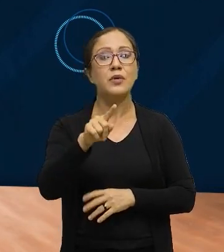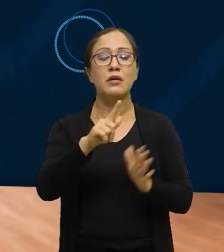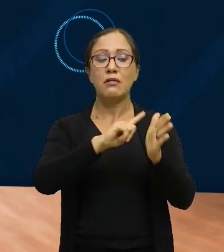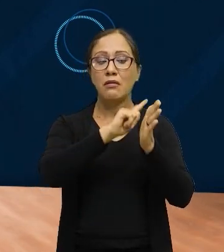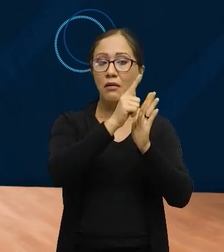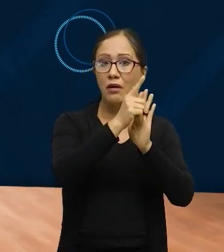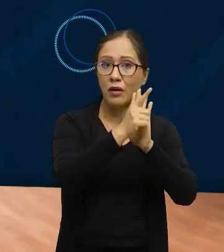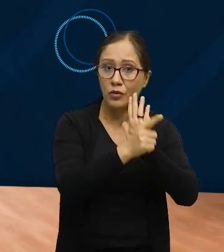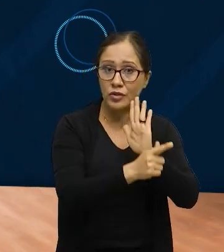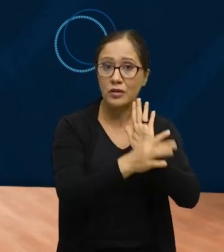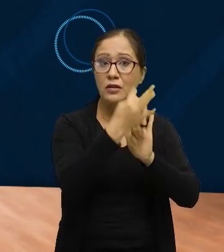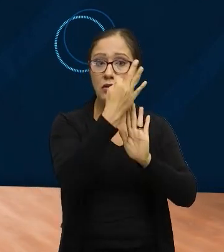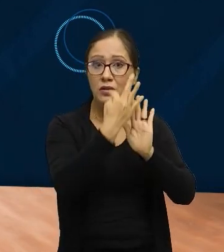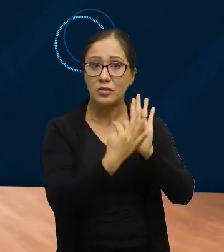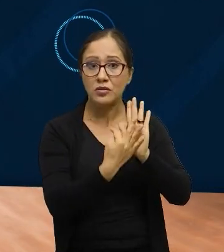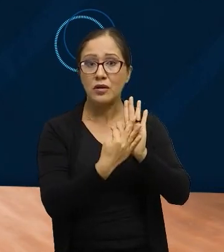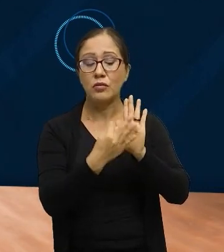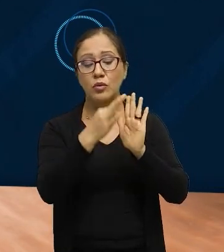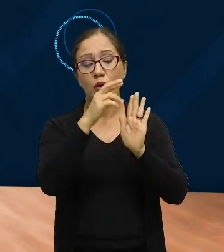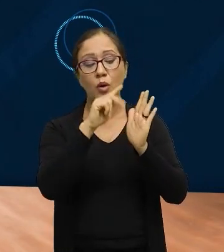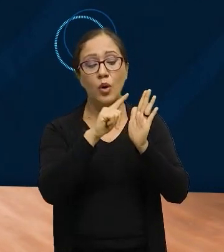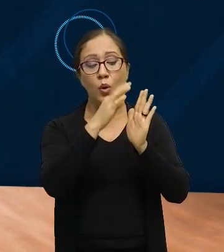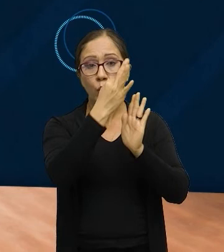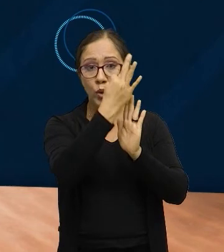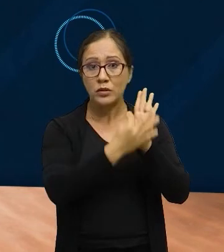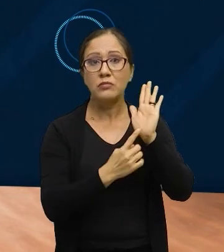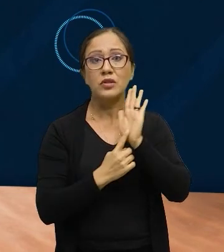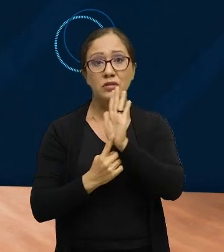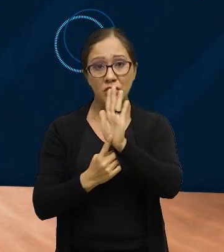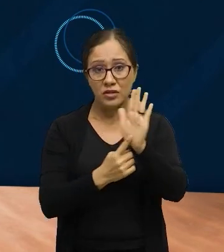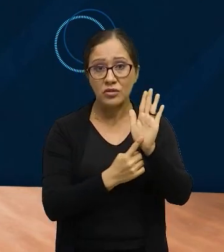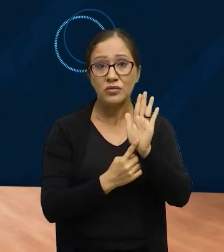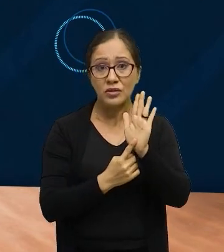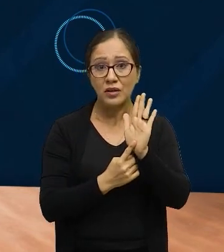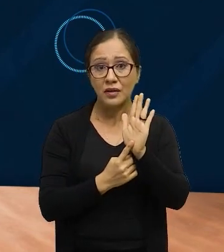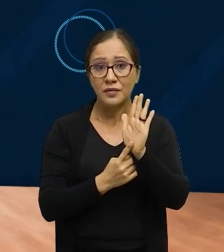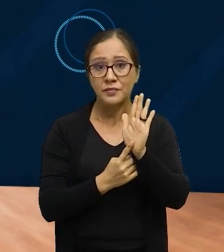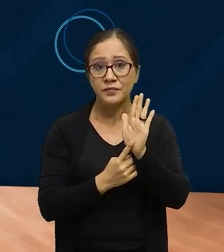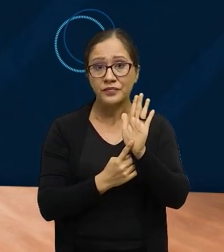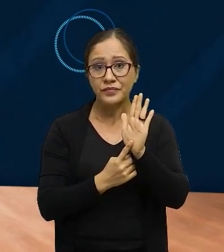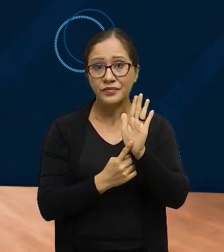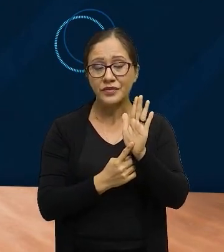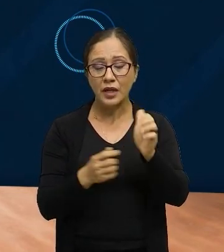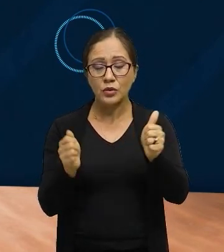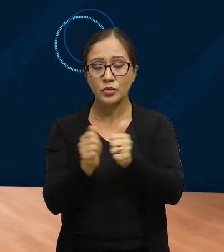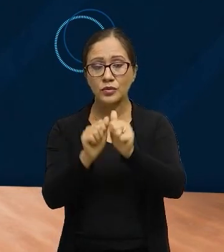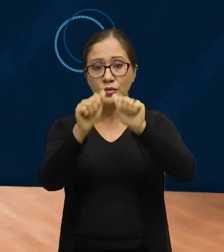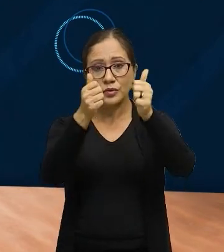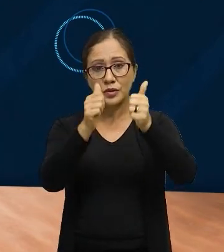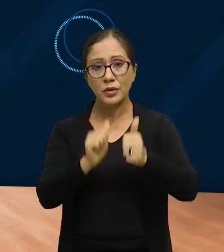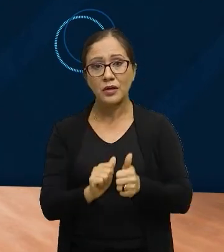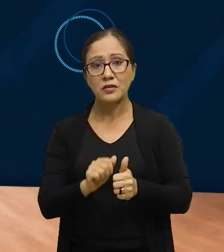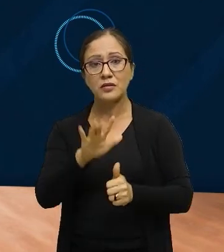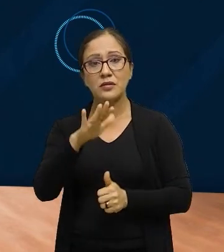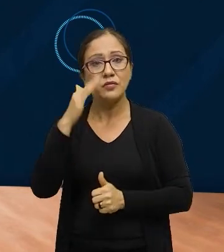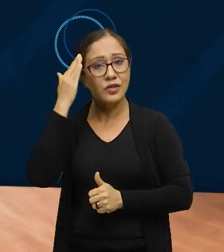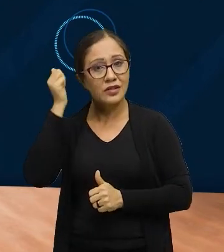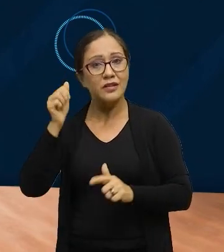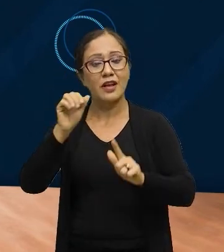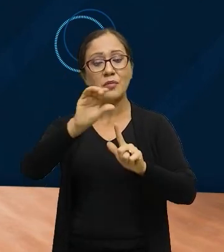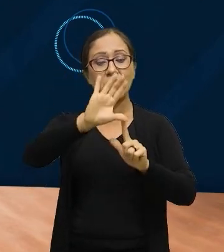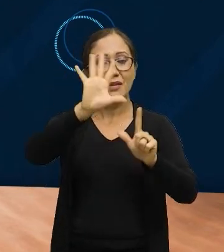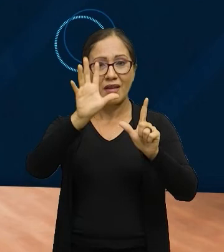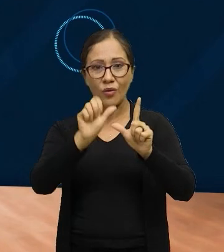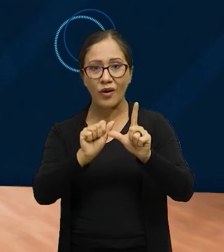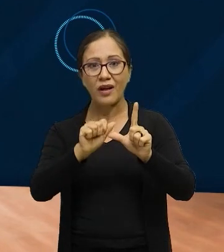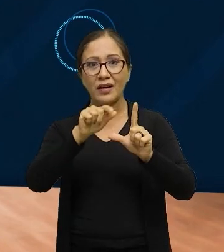gênero, ele vai te ajudar a fazer a compreensão do texto. Se você sabe que é um cartoon, tem alguma mensagem aí,